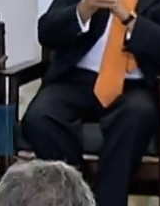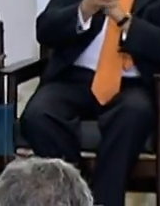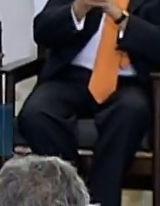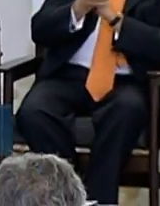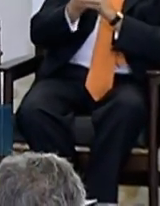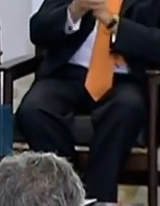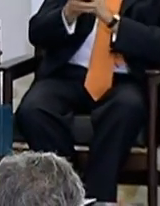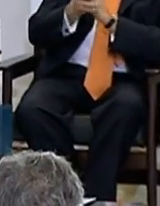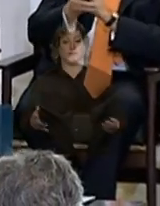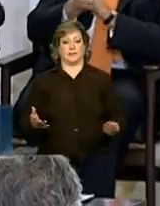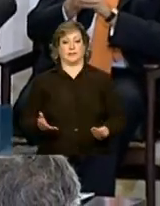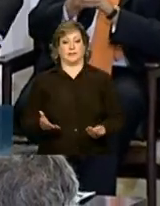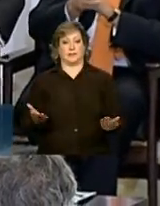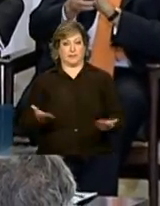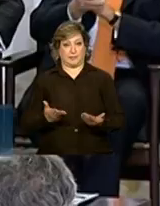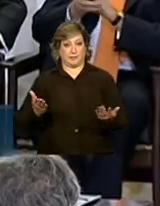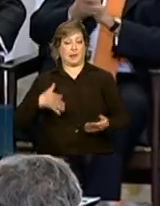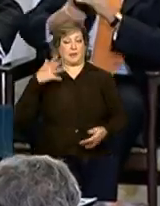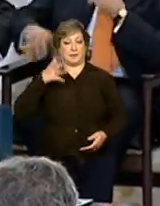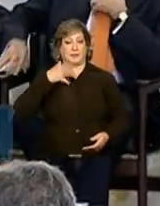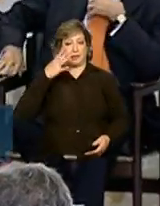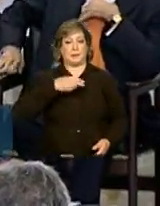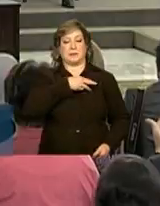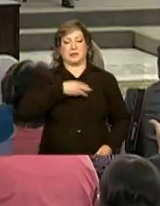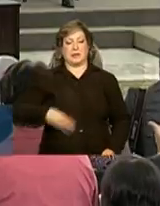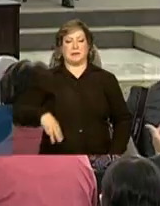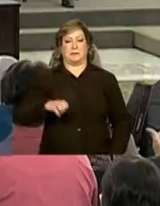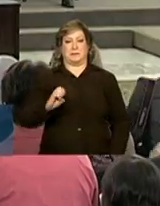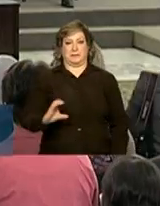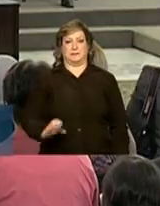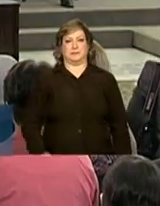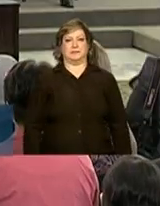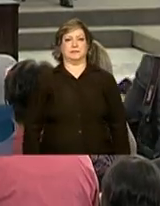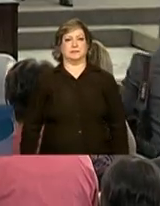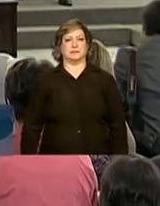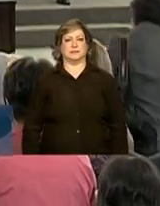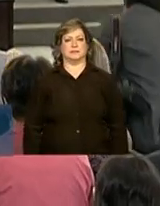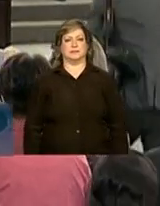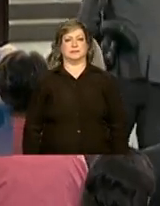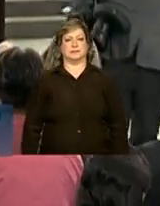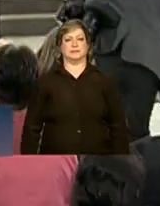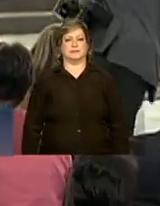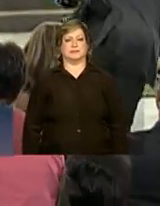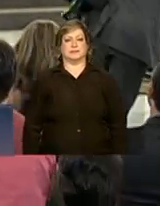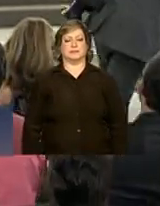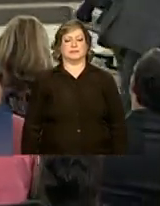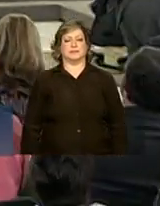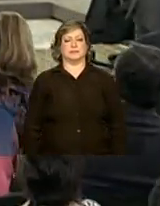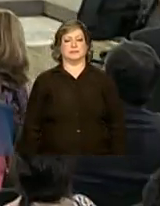Ouviremos agora as palavras do ministro da Educação, Aloysio Mercadante.